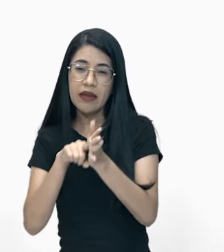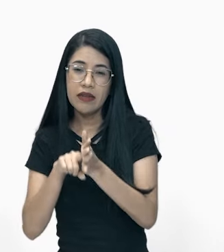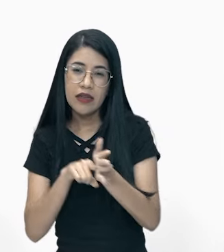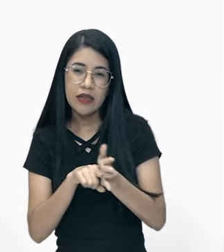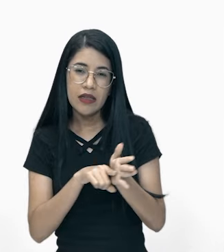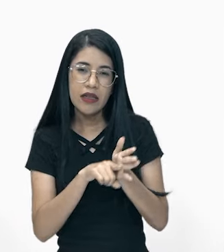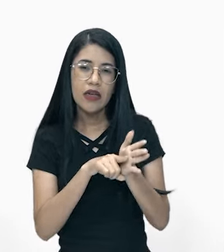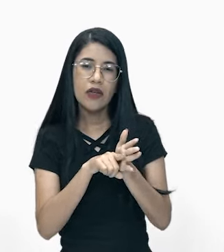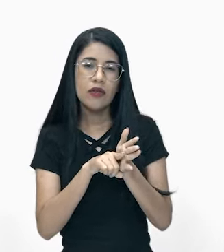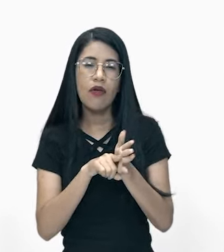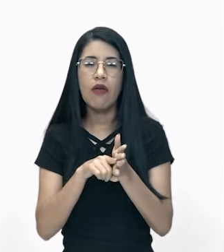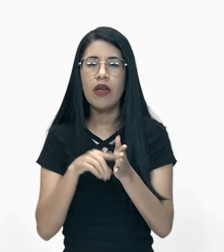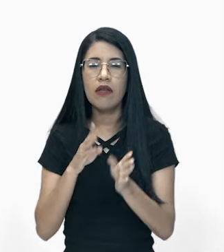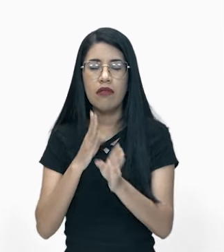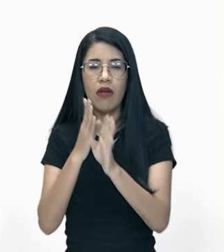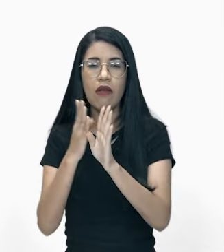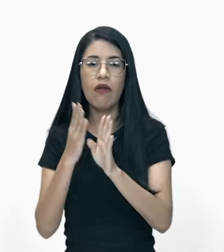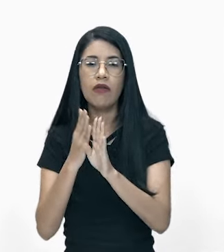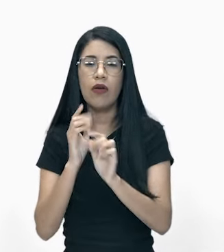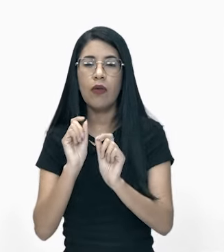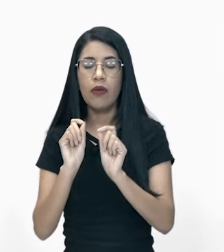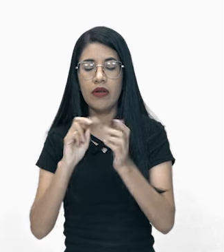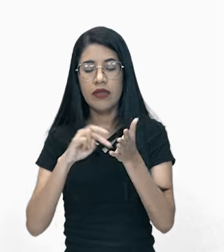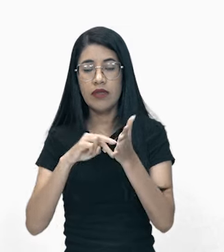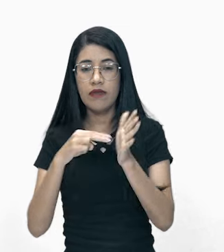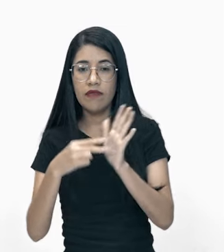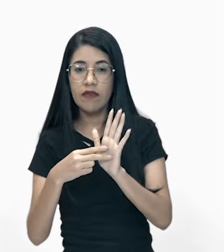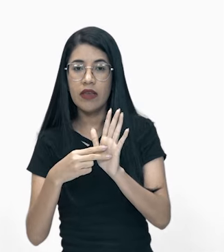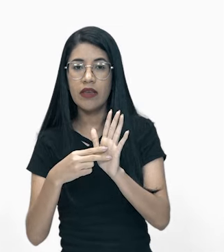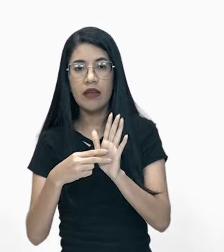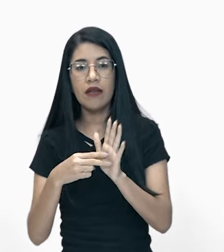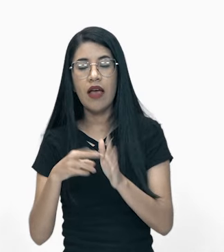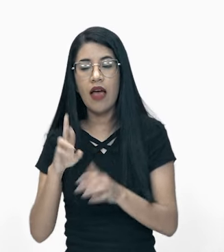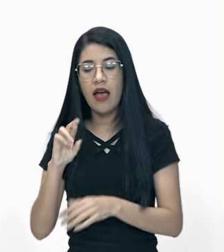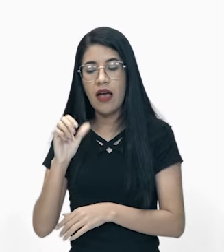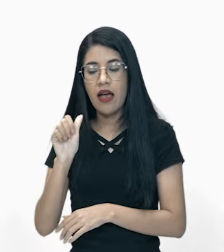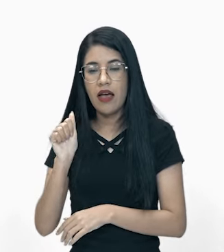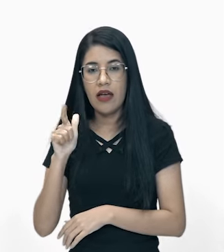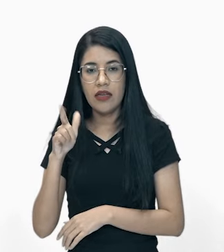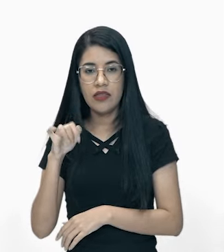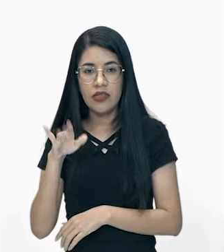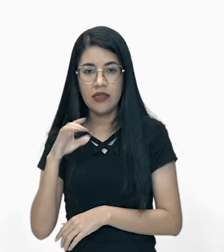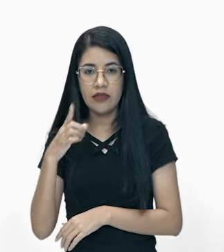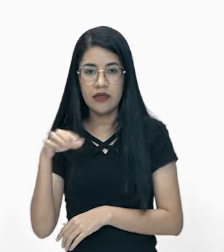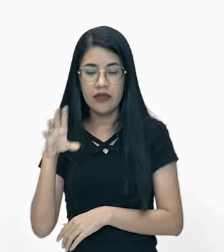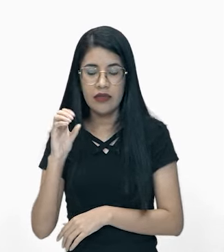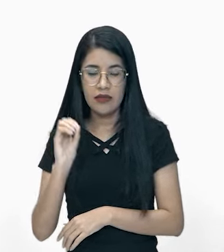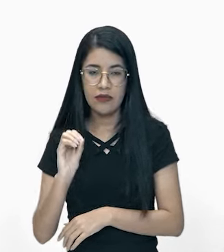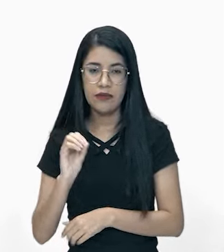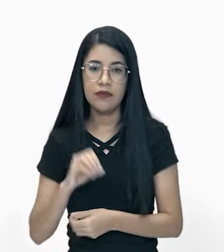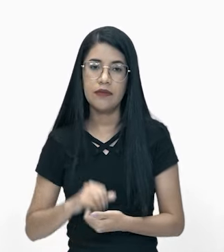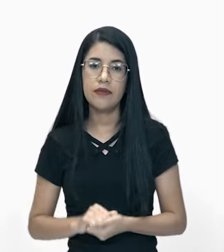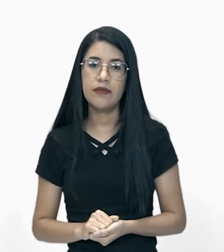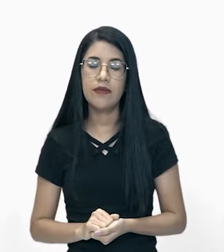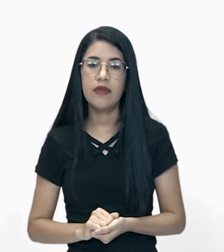definiu para nós essa radiação. O que é a radiação eletromagnética? A